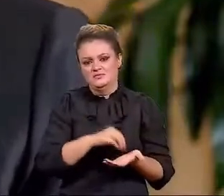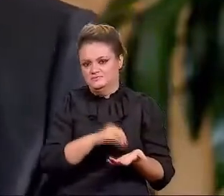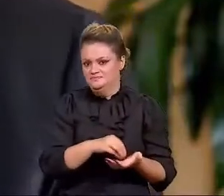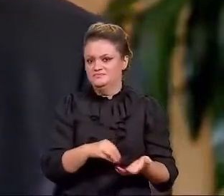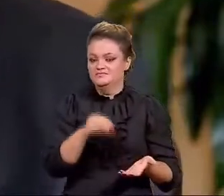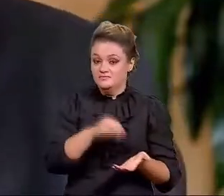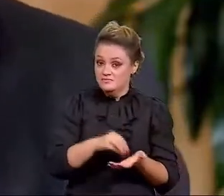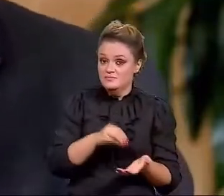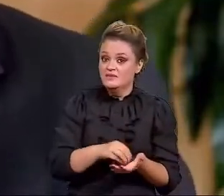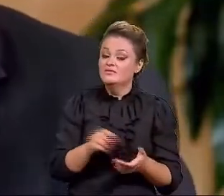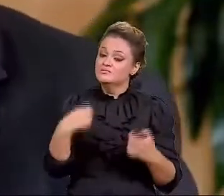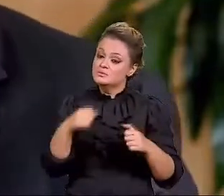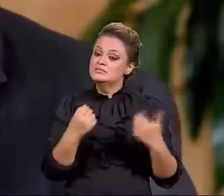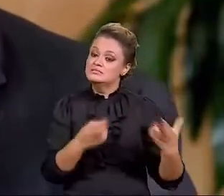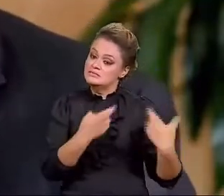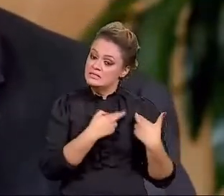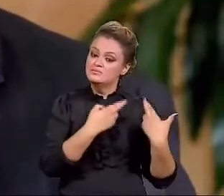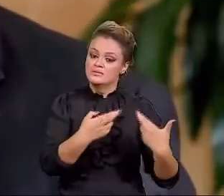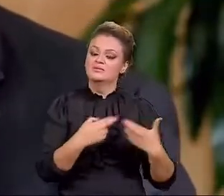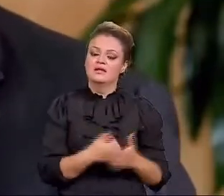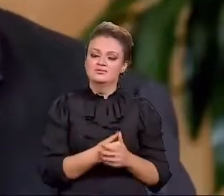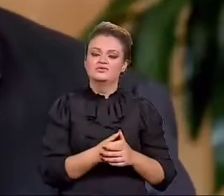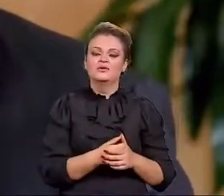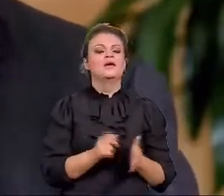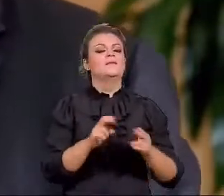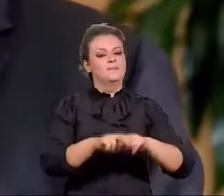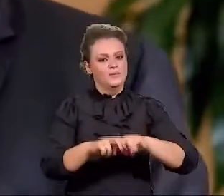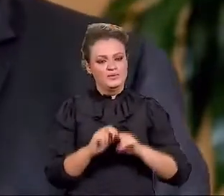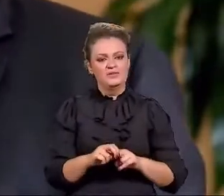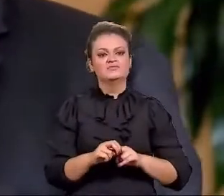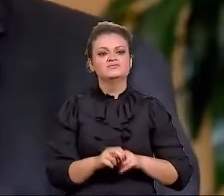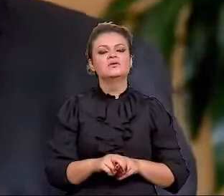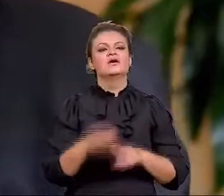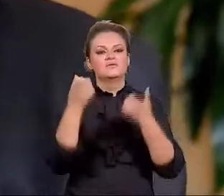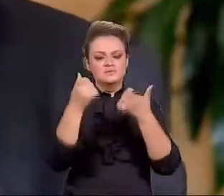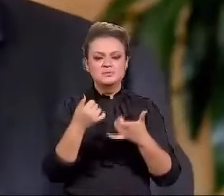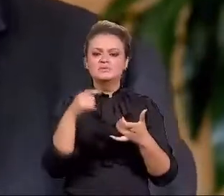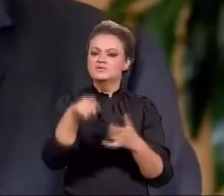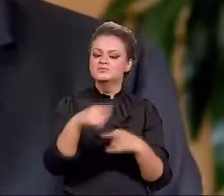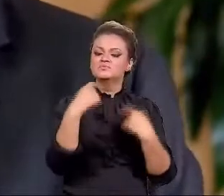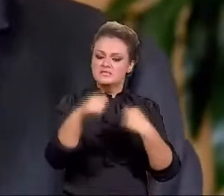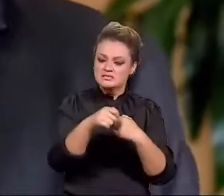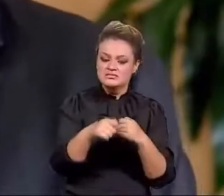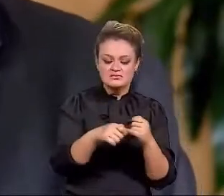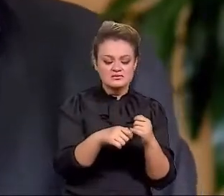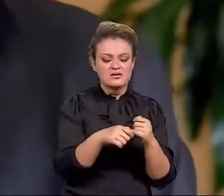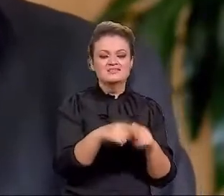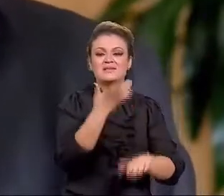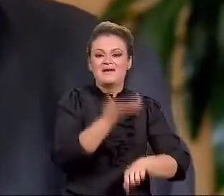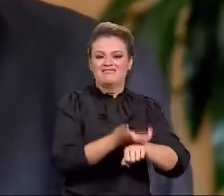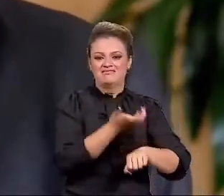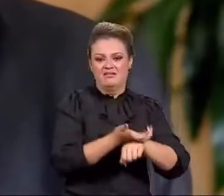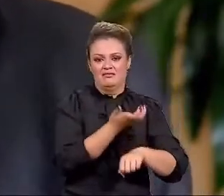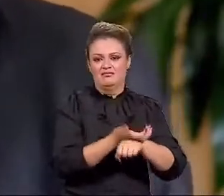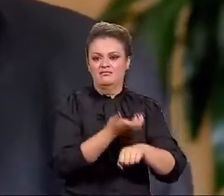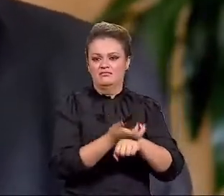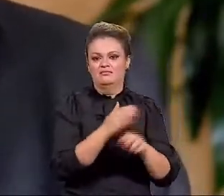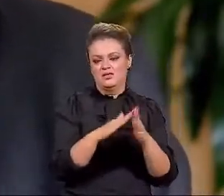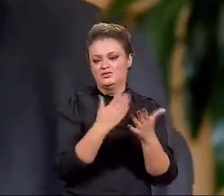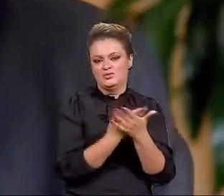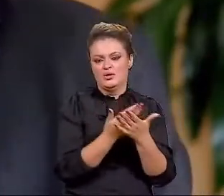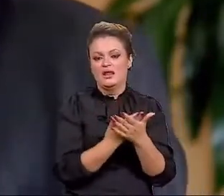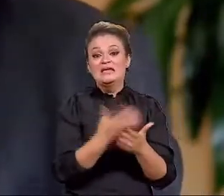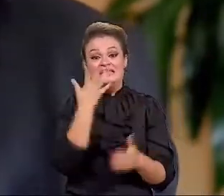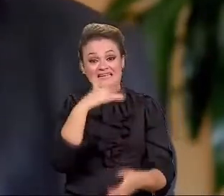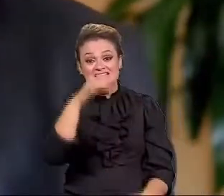Por isso, eu defendo, inclusive, que isso deve fazer parte do currículo escolar. A criança tem que aprender a questão ambiental